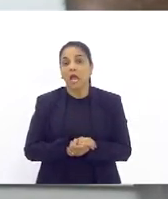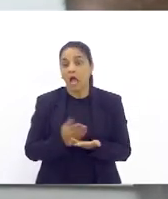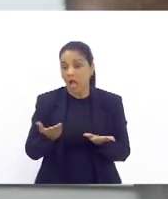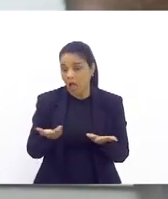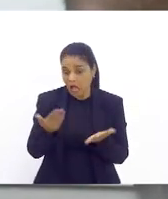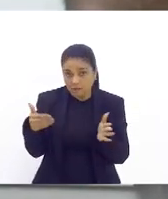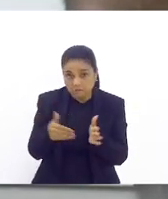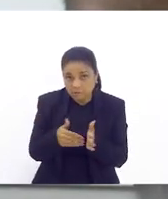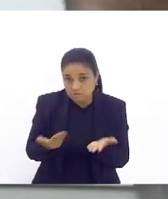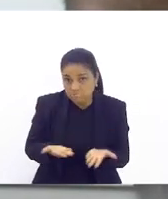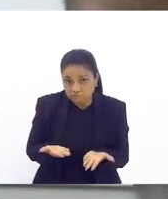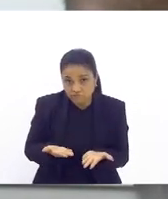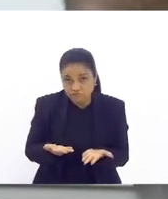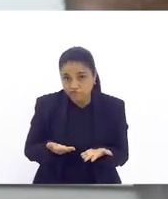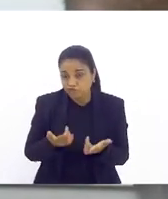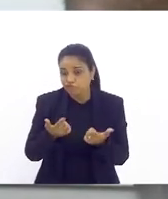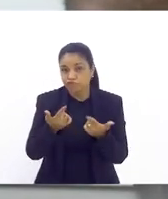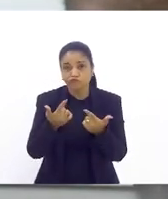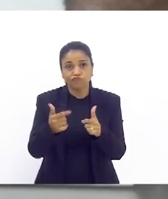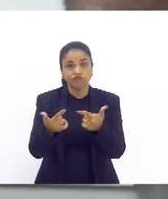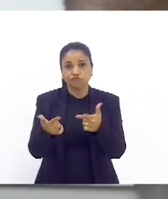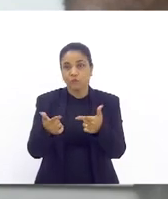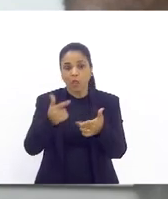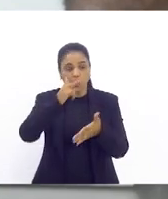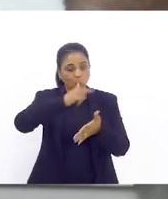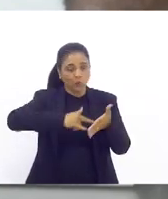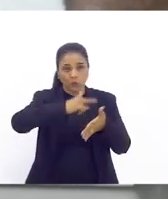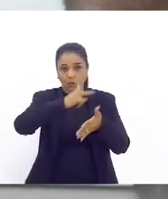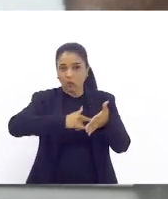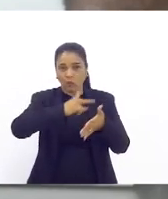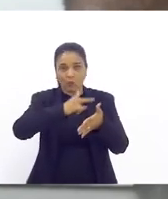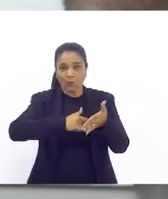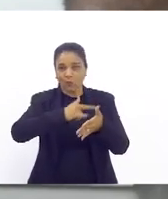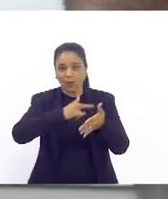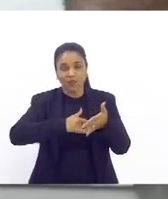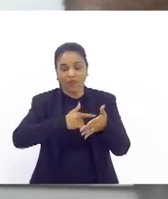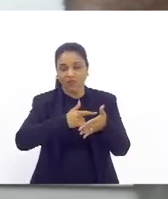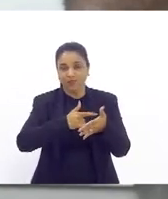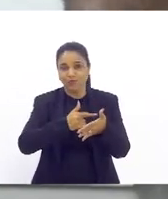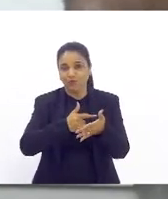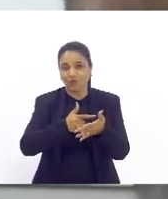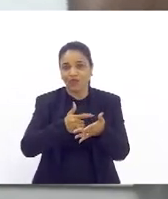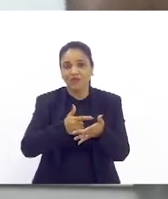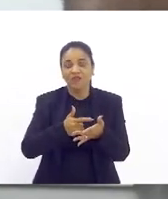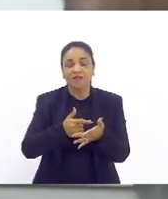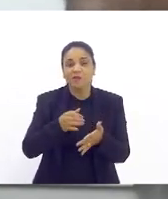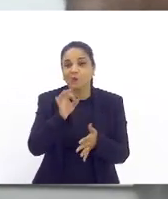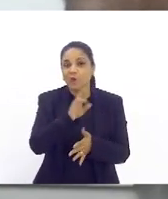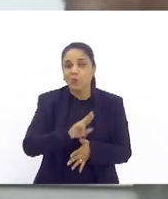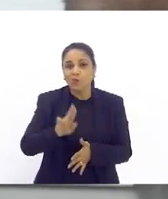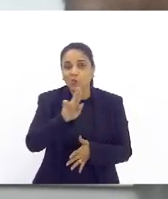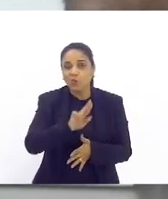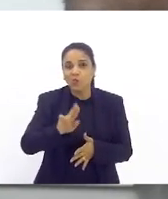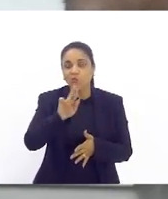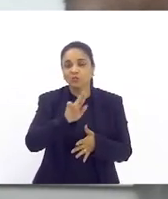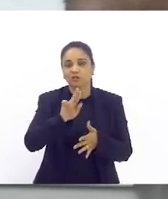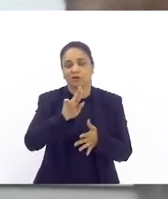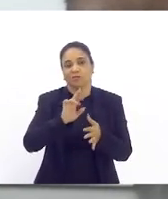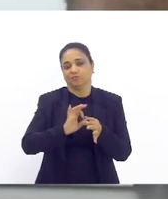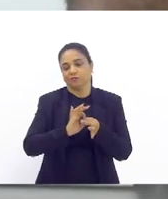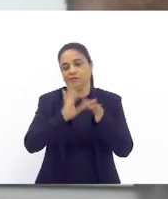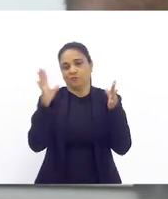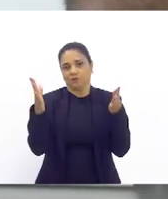a gente não tem o principal instrumento de planejamento democrático né pelo que nós estamos lutando aqui hoje né